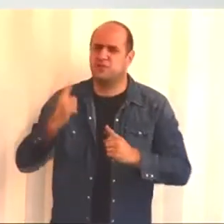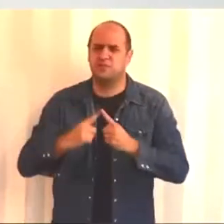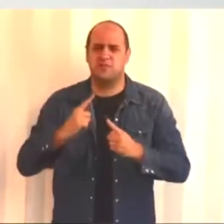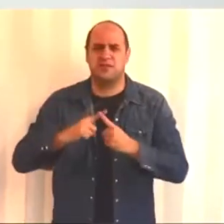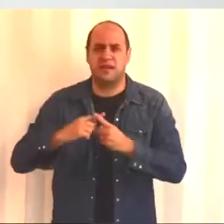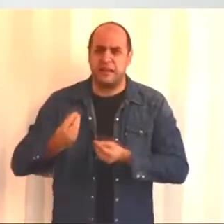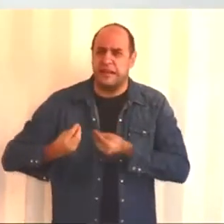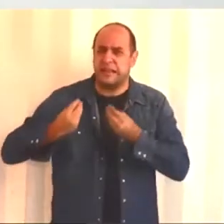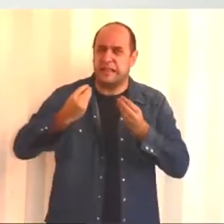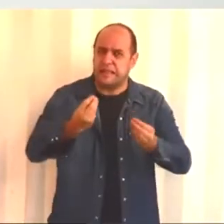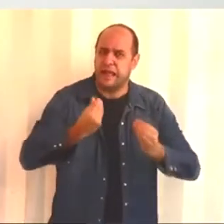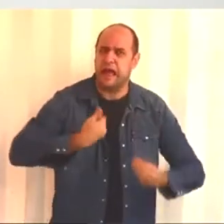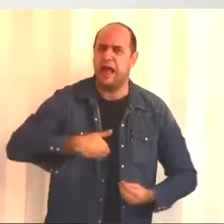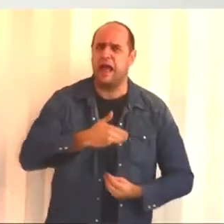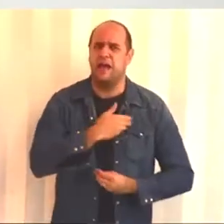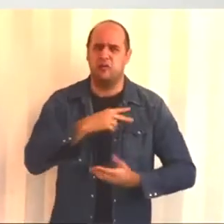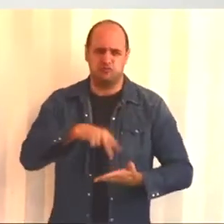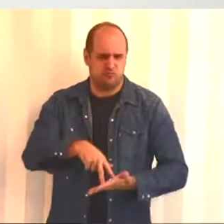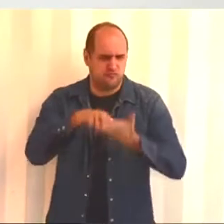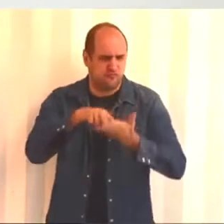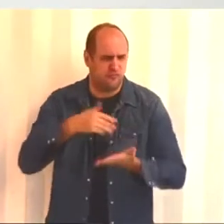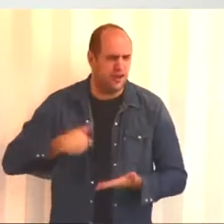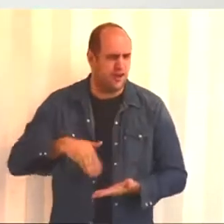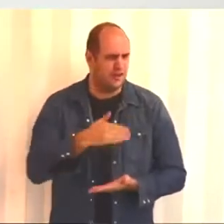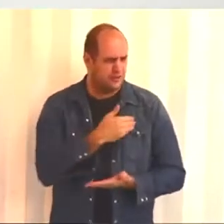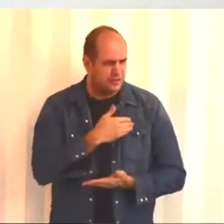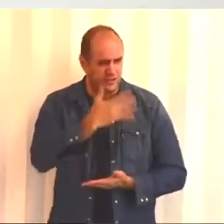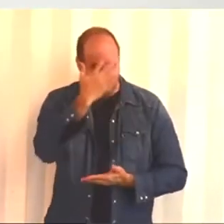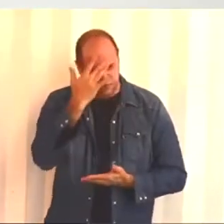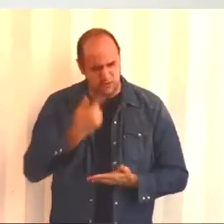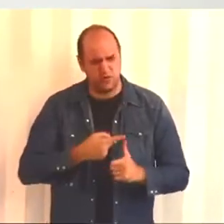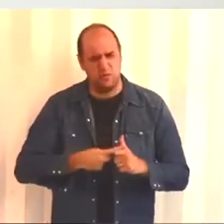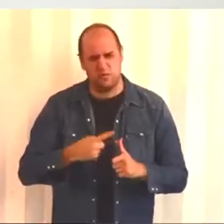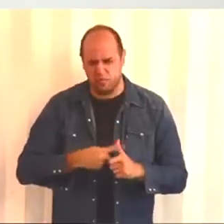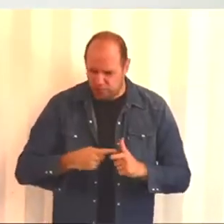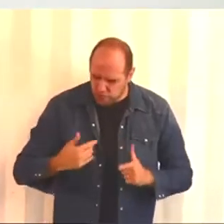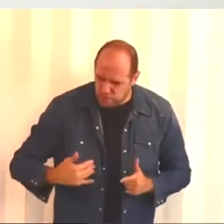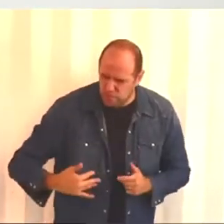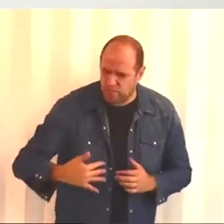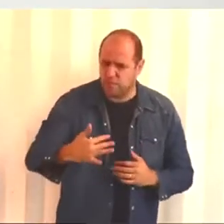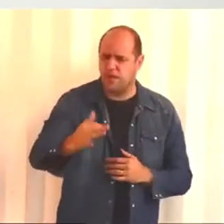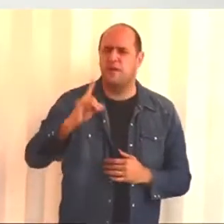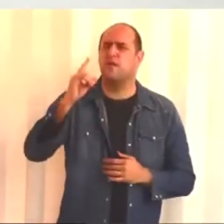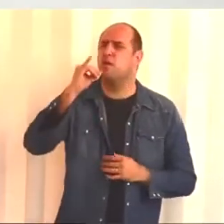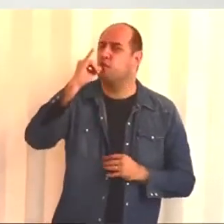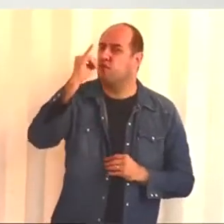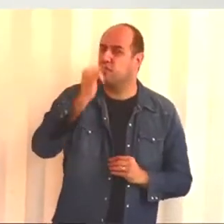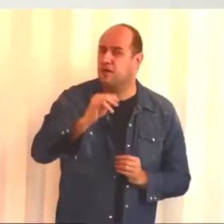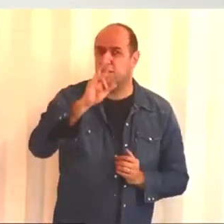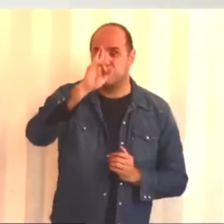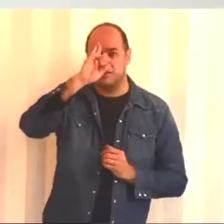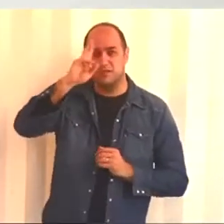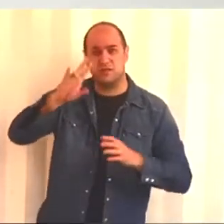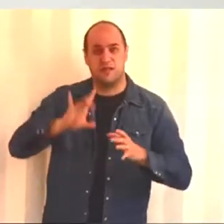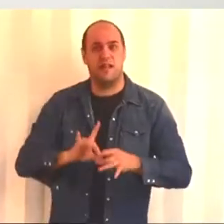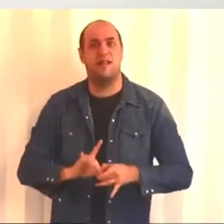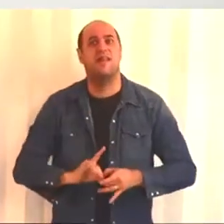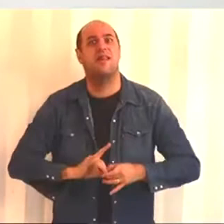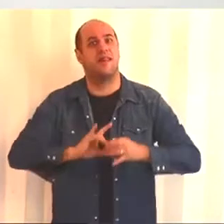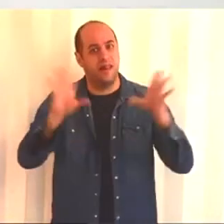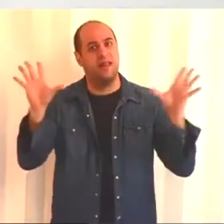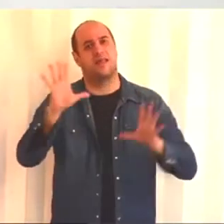meu provedor, e Ele tem me sustentado. Aqueles que estão passando por dificuldades, e Ele diz que o Senhor liberta